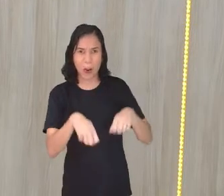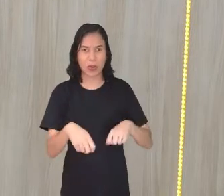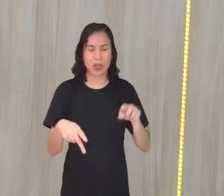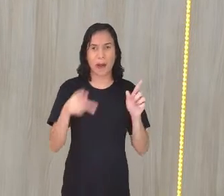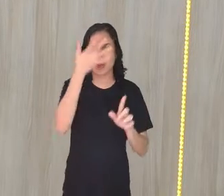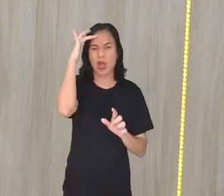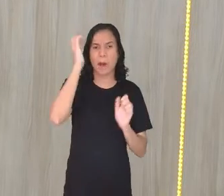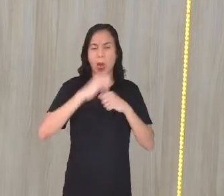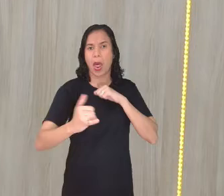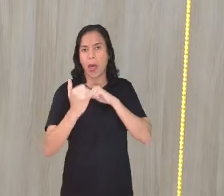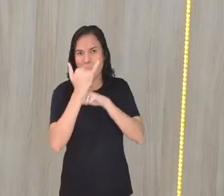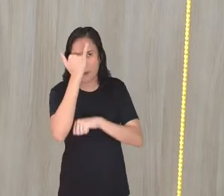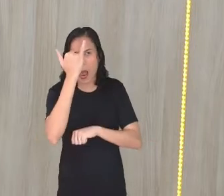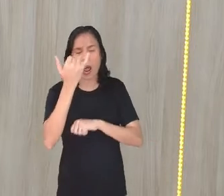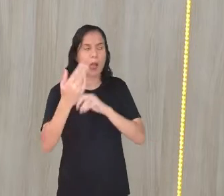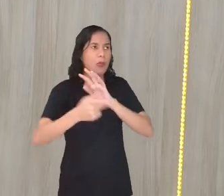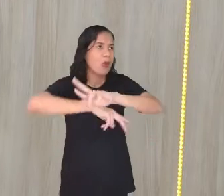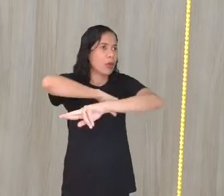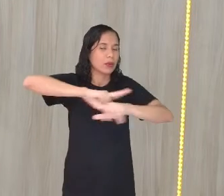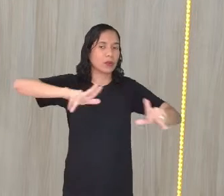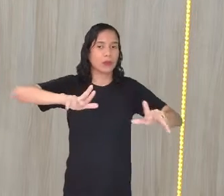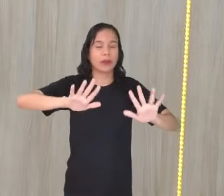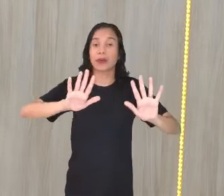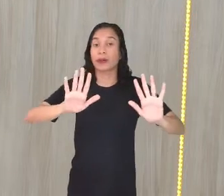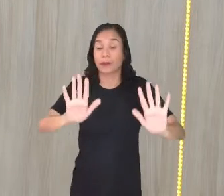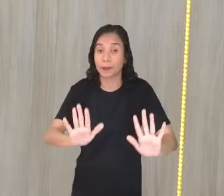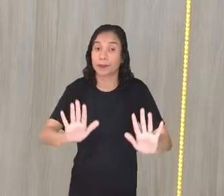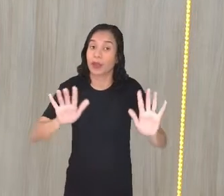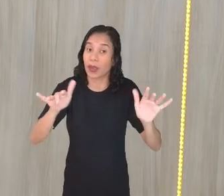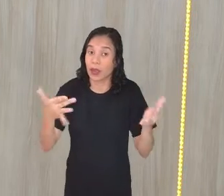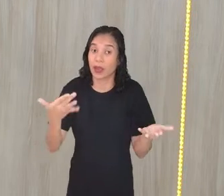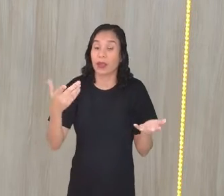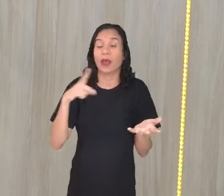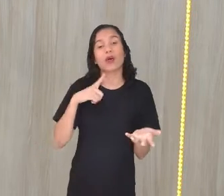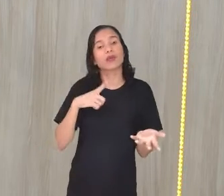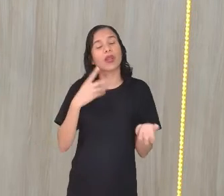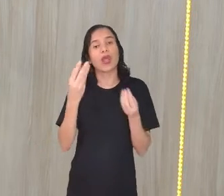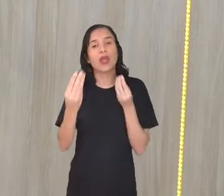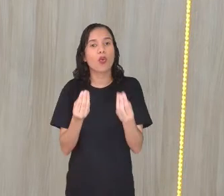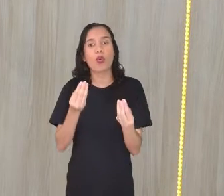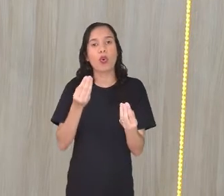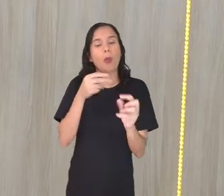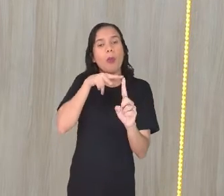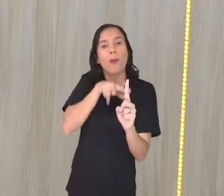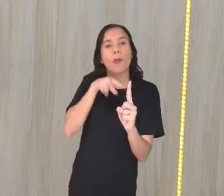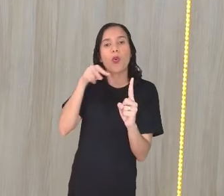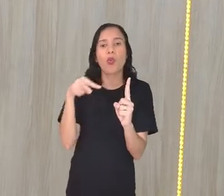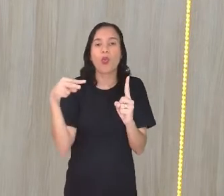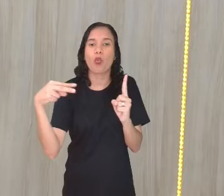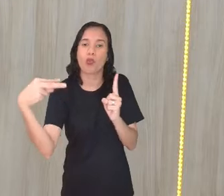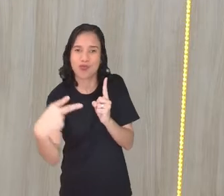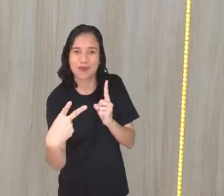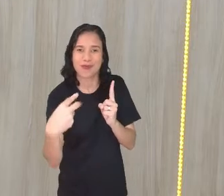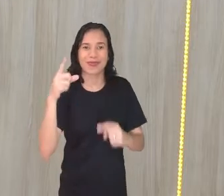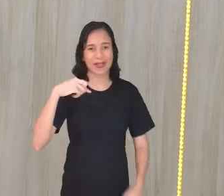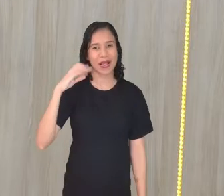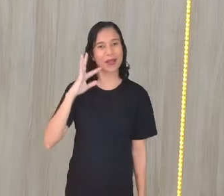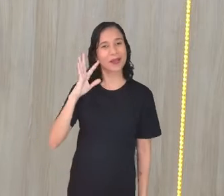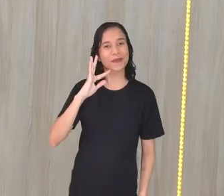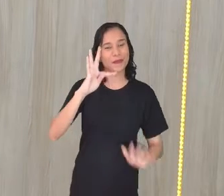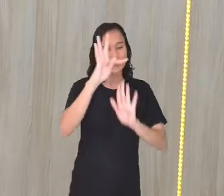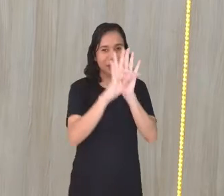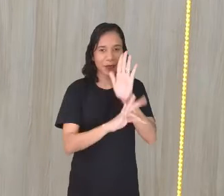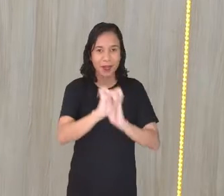traído, você pode ser enganado. Não é bem assim. Então, assim, há contrapontos. O legal do texto literário